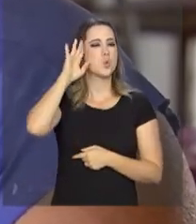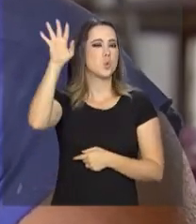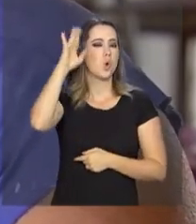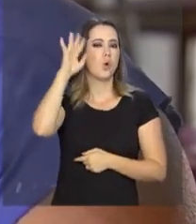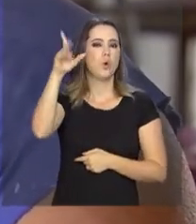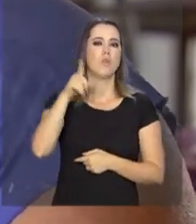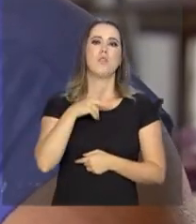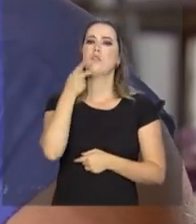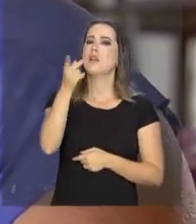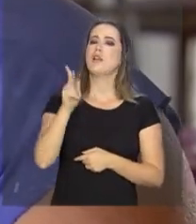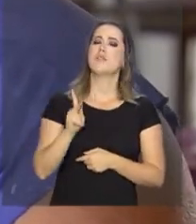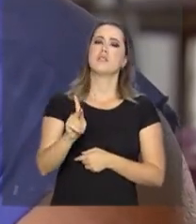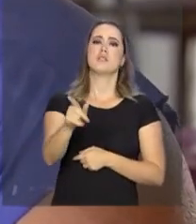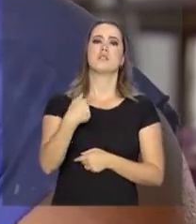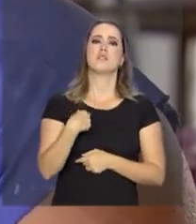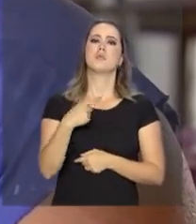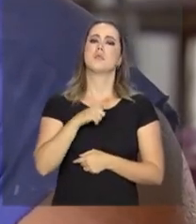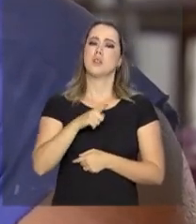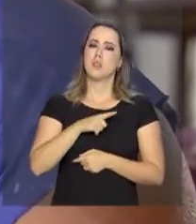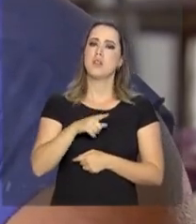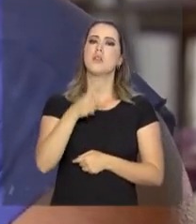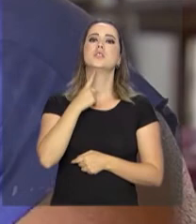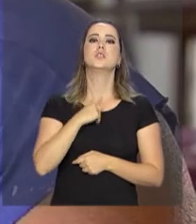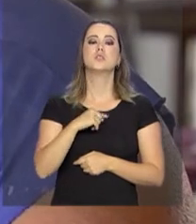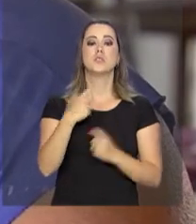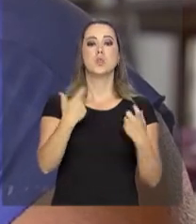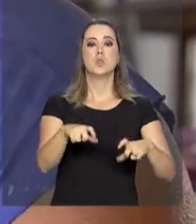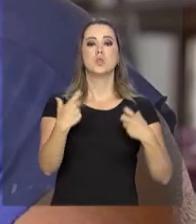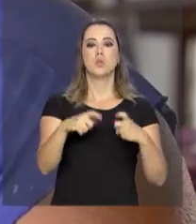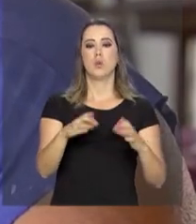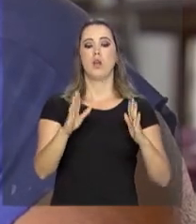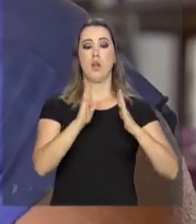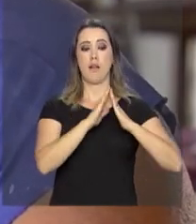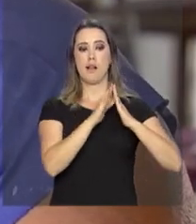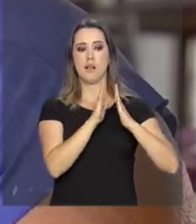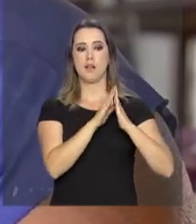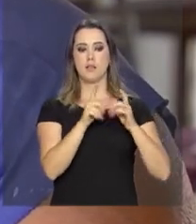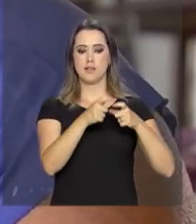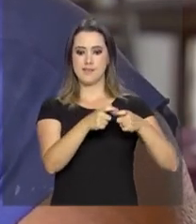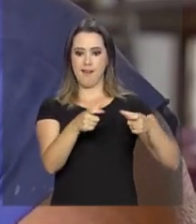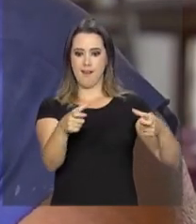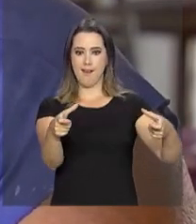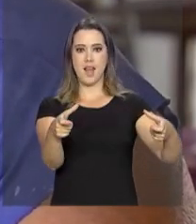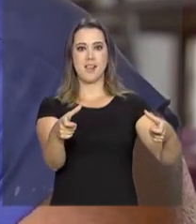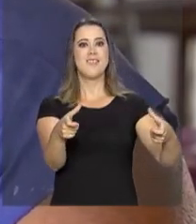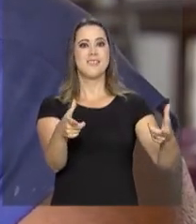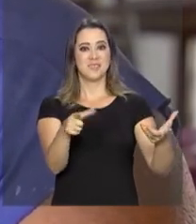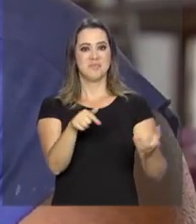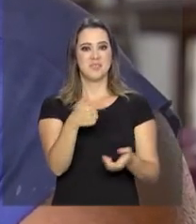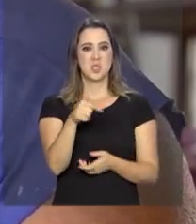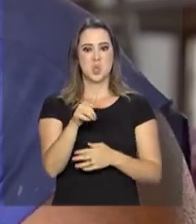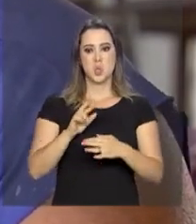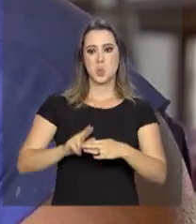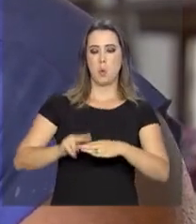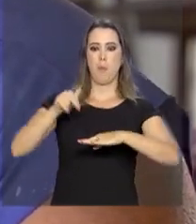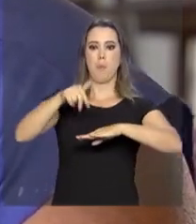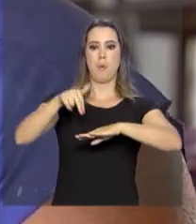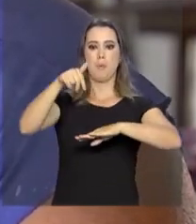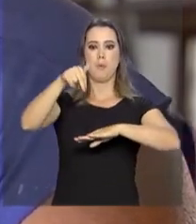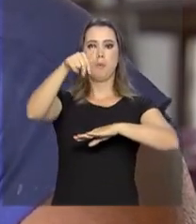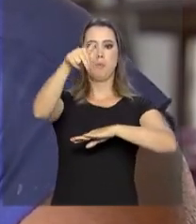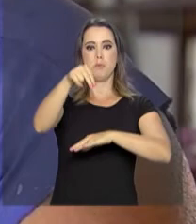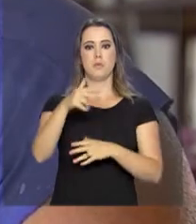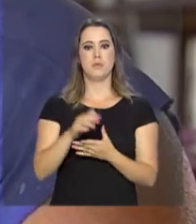gente. Eu mesmo dizia direto, eu tinha vontade de eu morar num canto assim, uma casa grande, sem degrau, que lá a